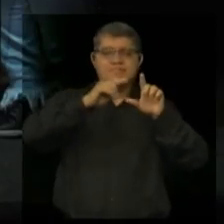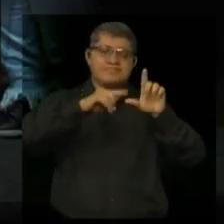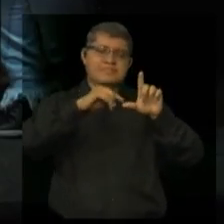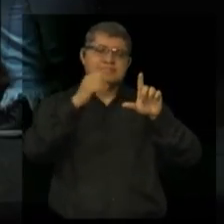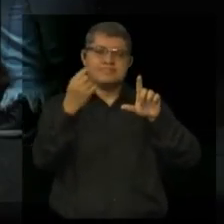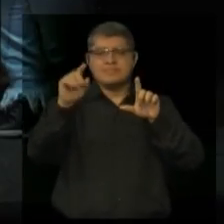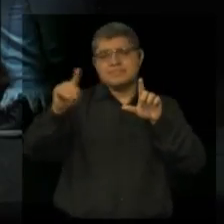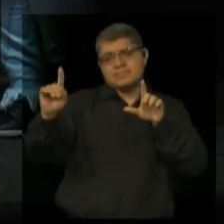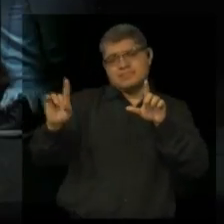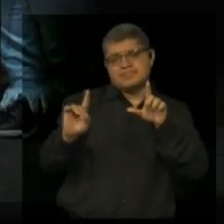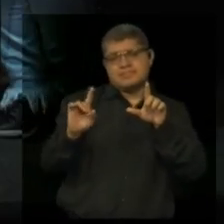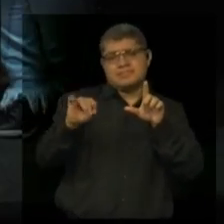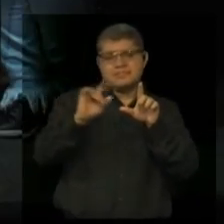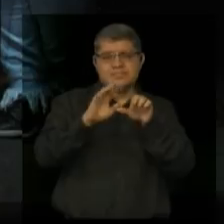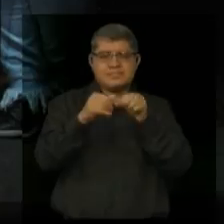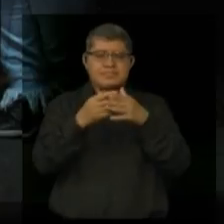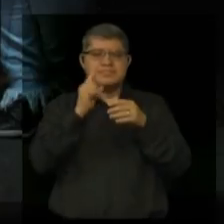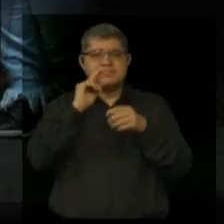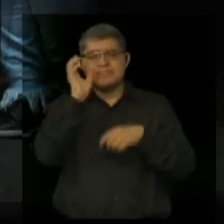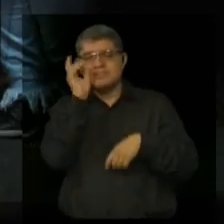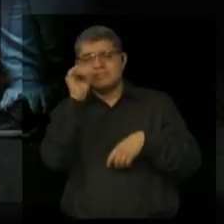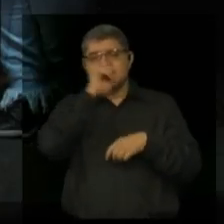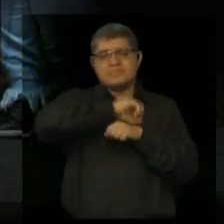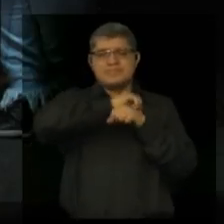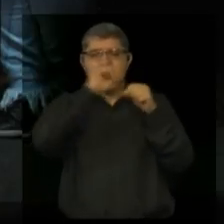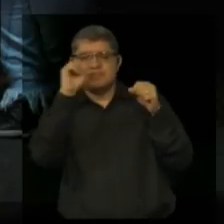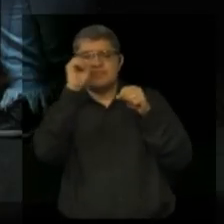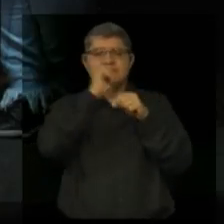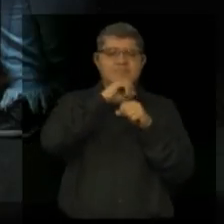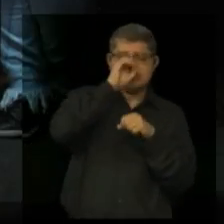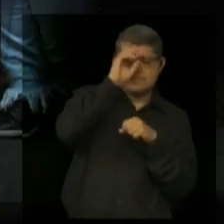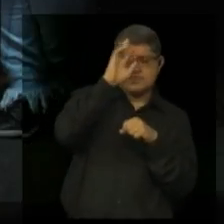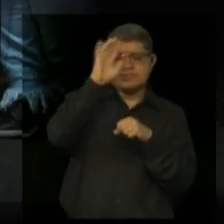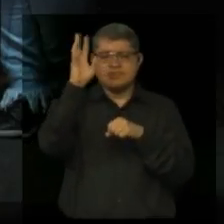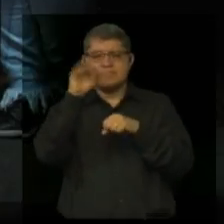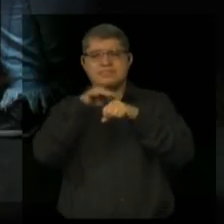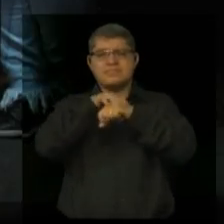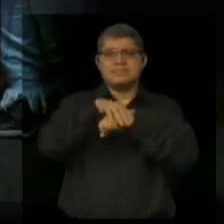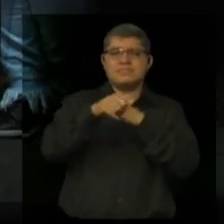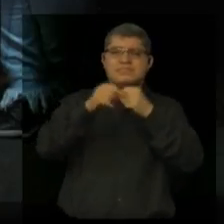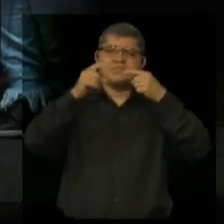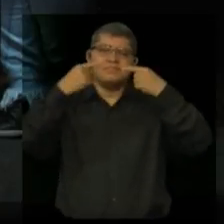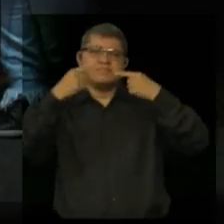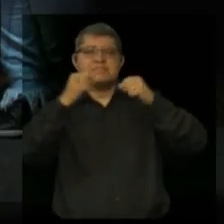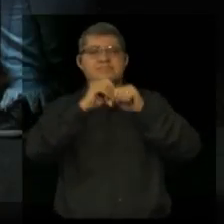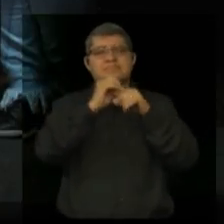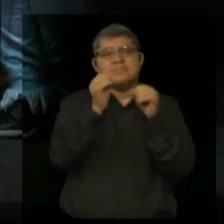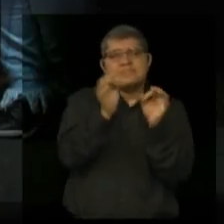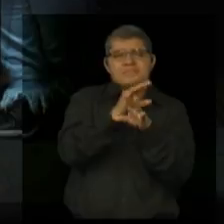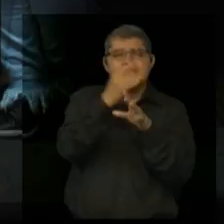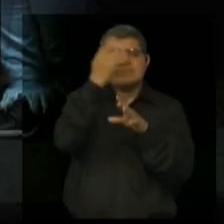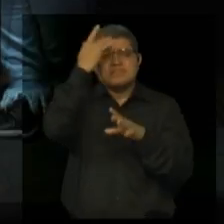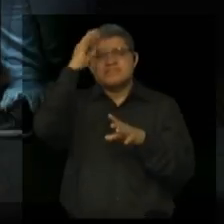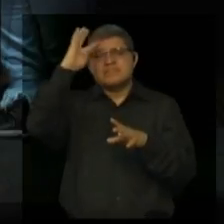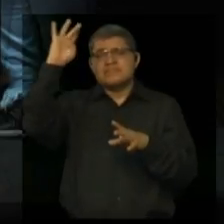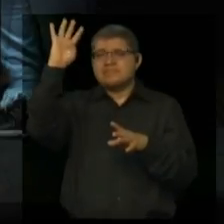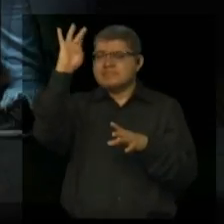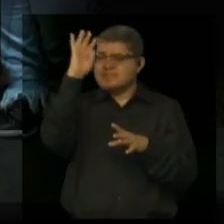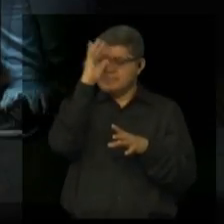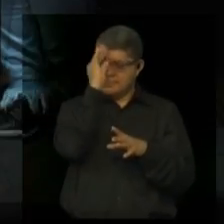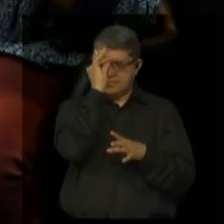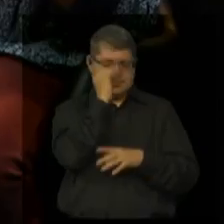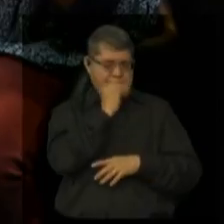algumas músicas já vêm, eu vou dormir e acordo no meio da noite com a música semi-pronta, né? Assim, então, eu só